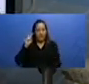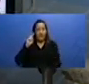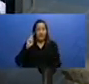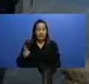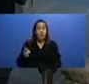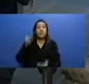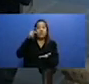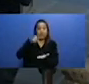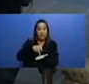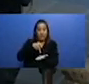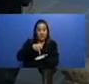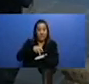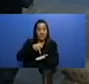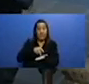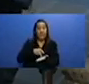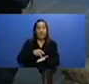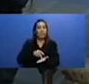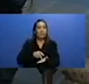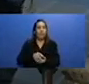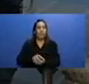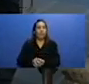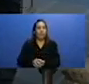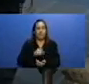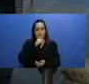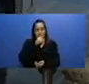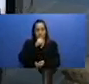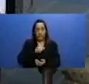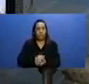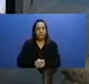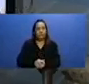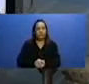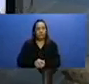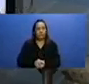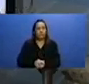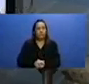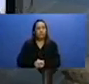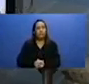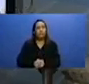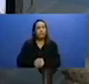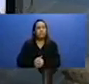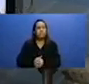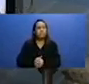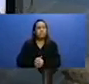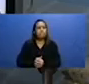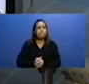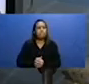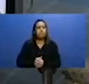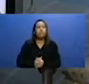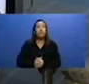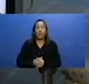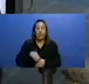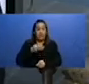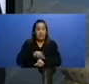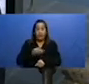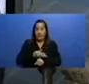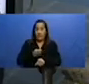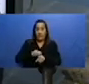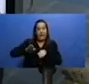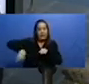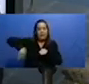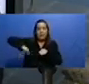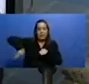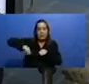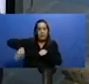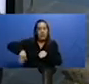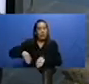é impossível que a Alícia consiga respirar embaixo d'água. Mesmo que ela treine bastante, isso daí não